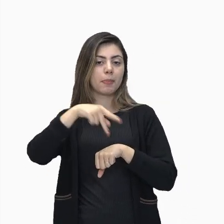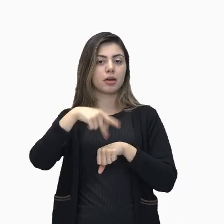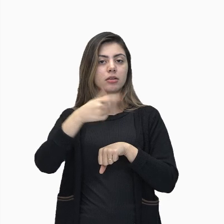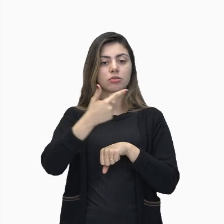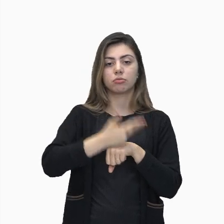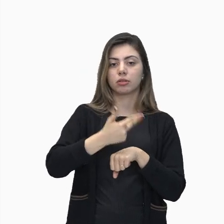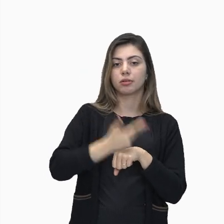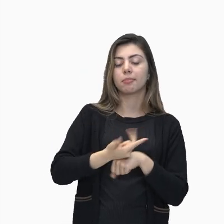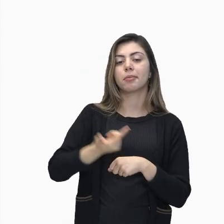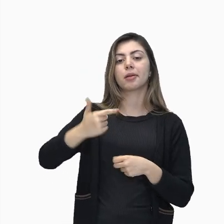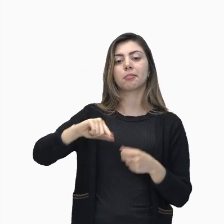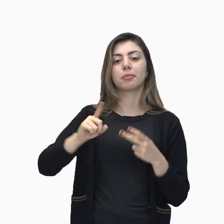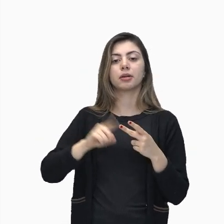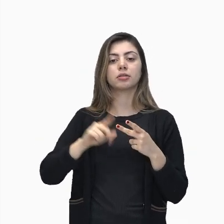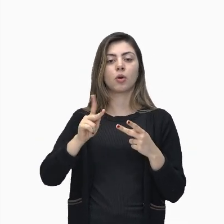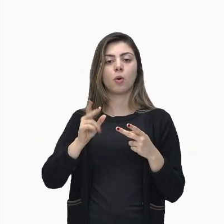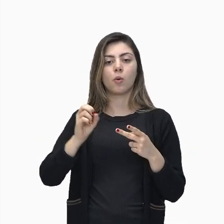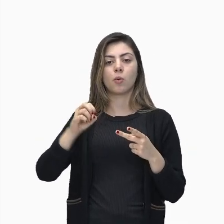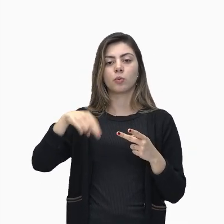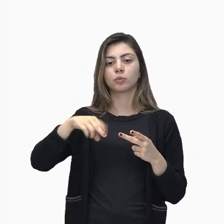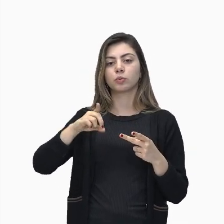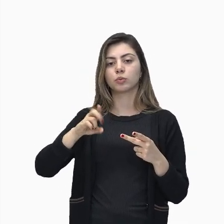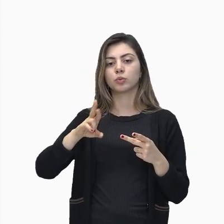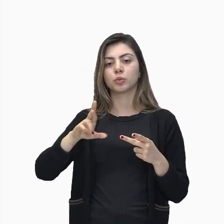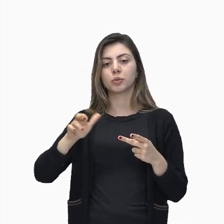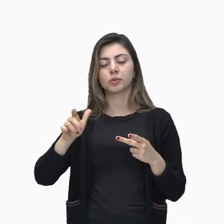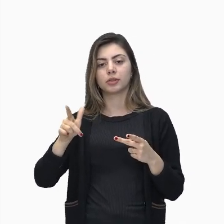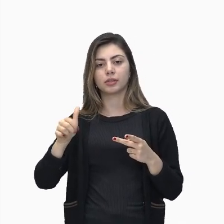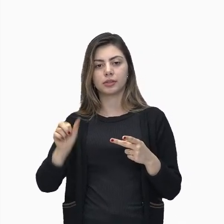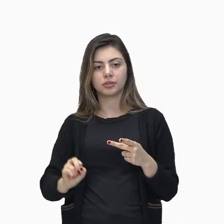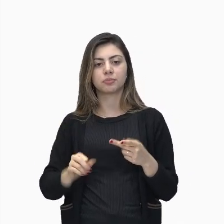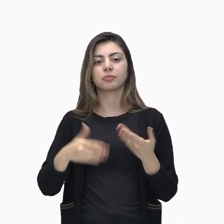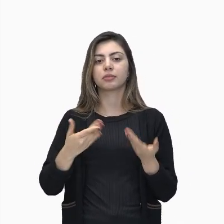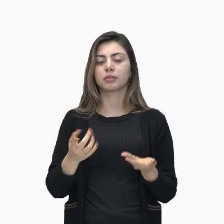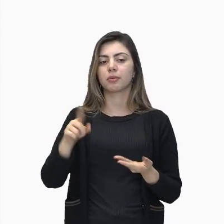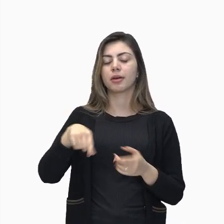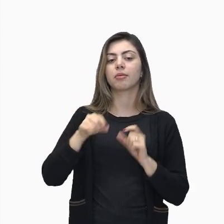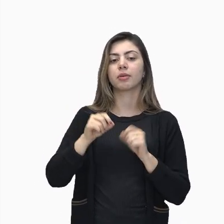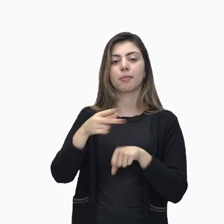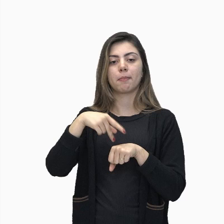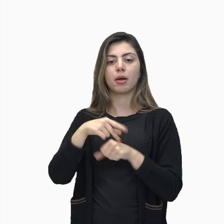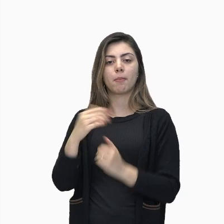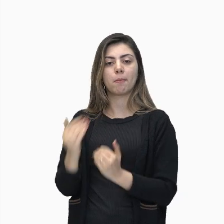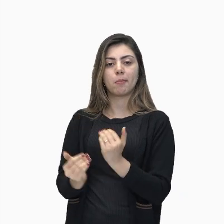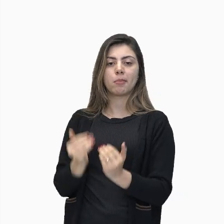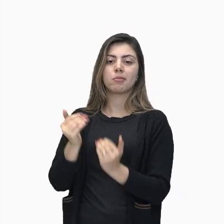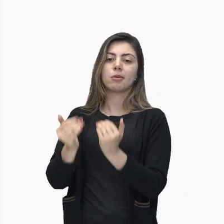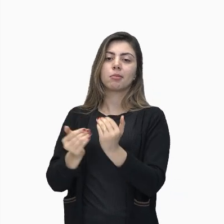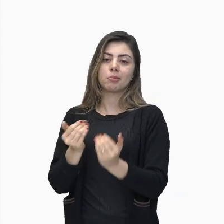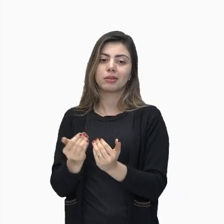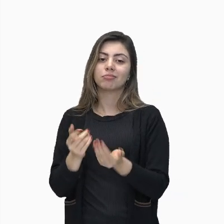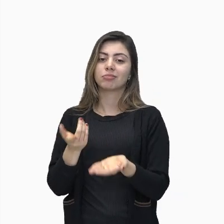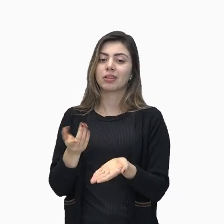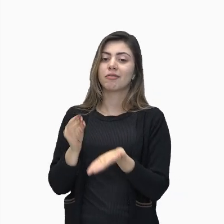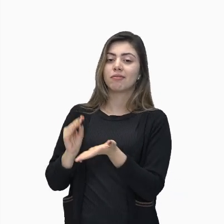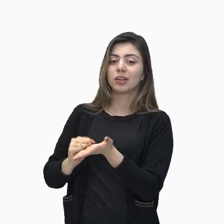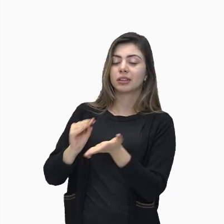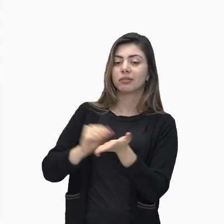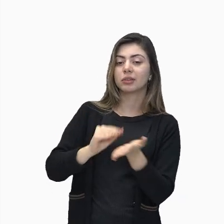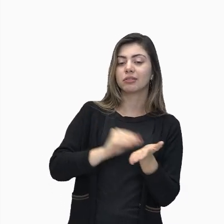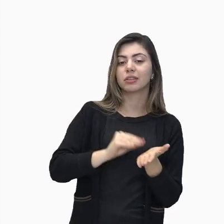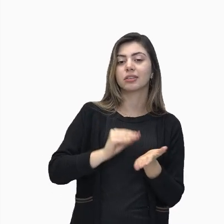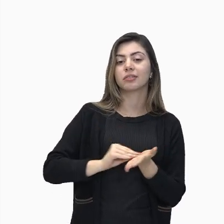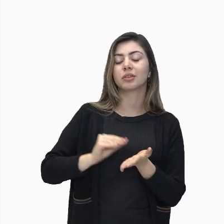Honduras. São países em desenvolvimento que apresentam deficiências principalmente aí no que diz